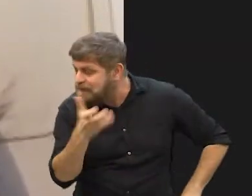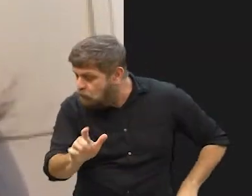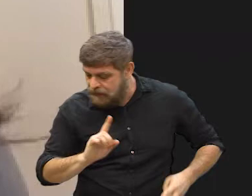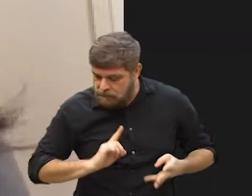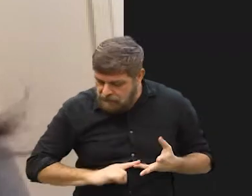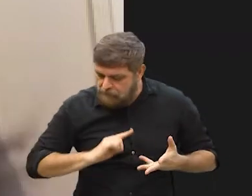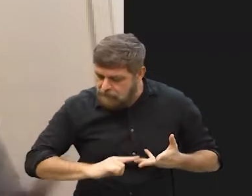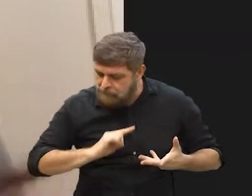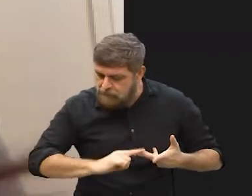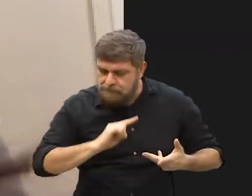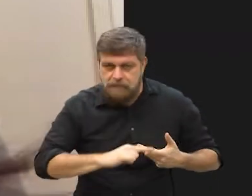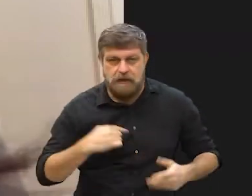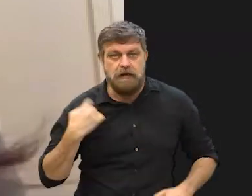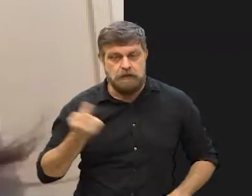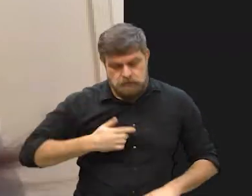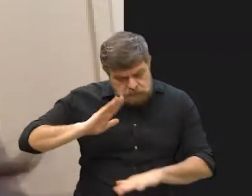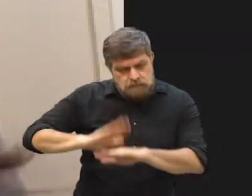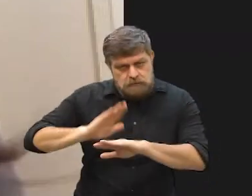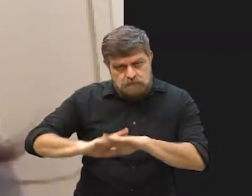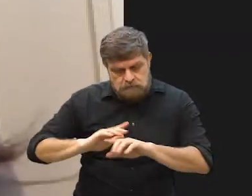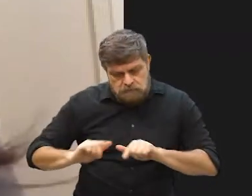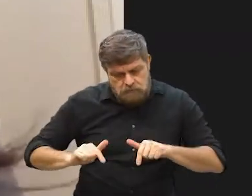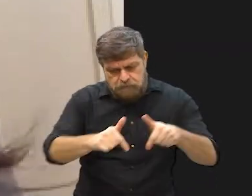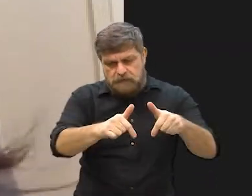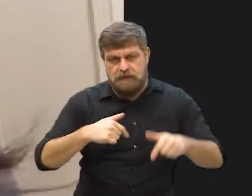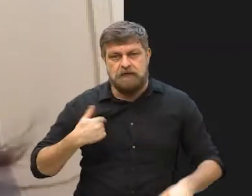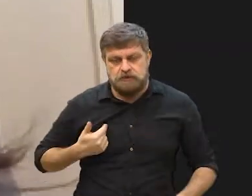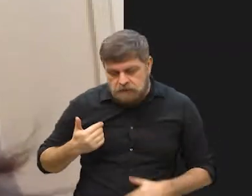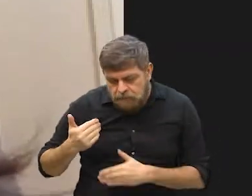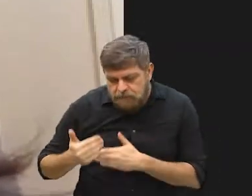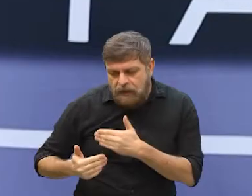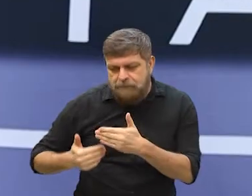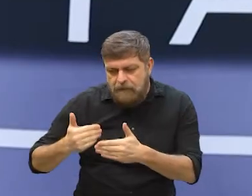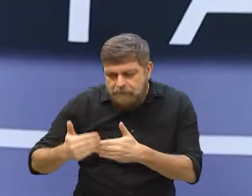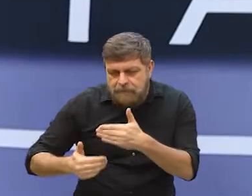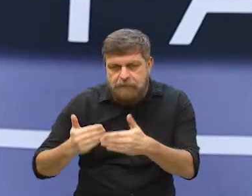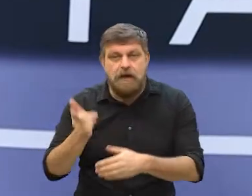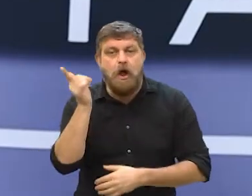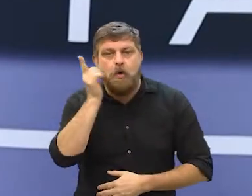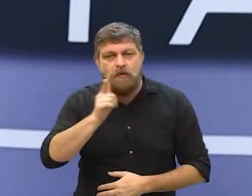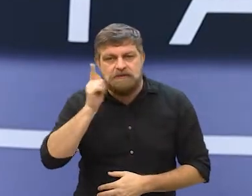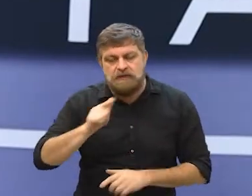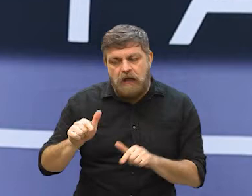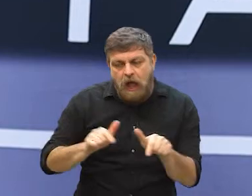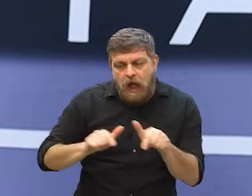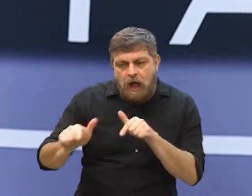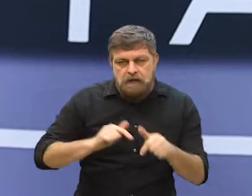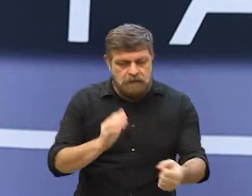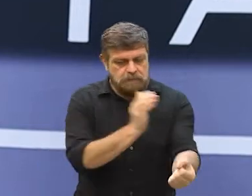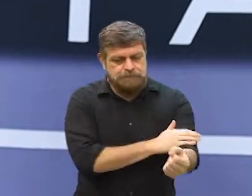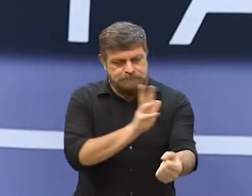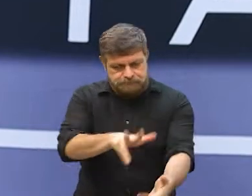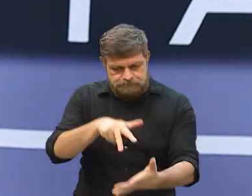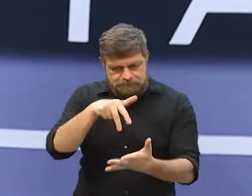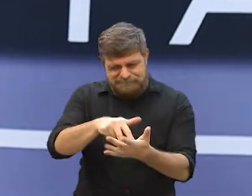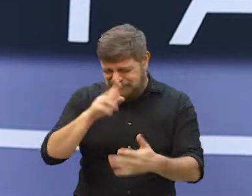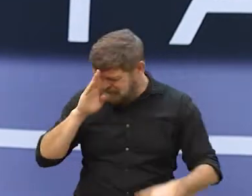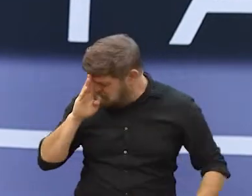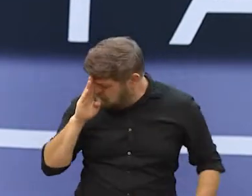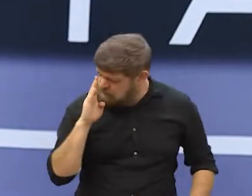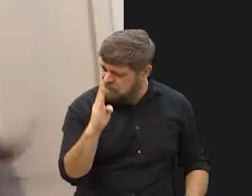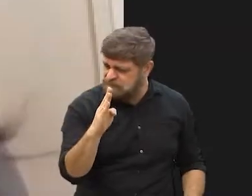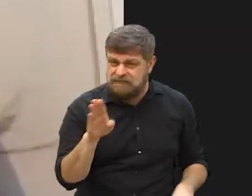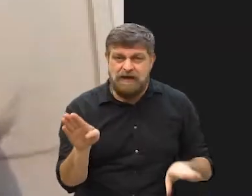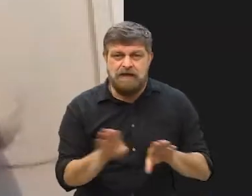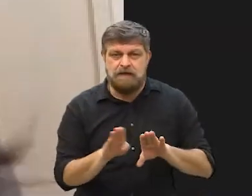isso. E a gente tem que fazer isso. E devagarzinho a gente está conseguindo fazer esse trabalho de empoderamento, que eu acho que é o ponto principal. Falar da